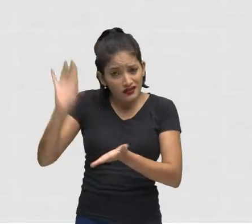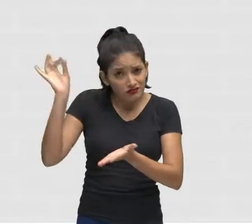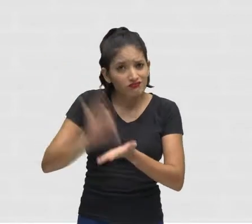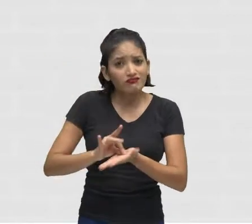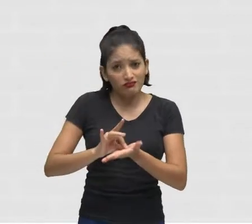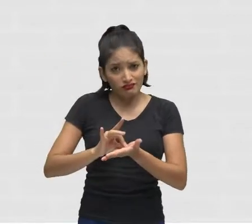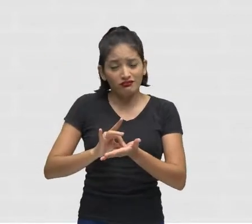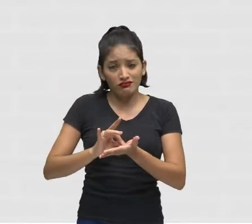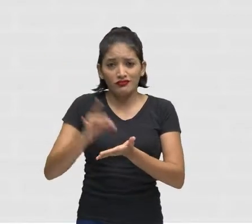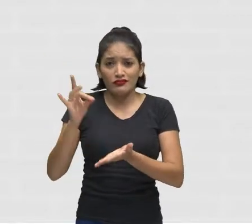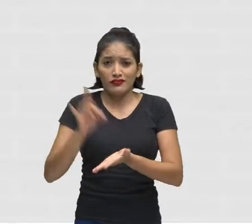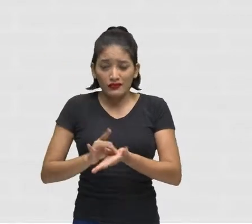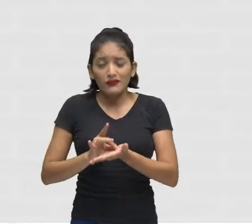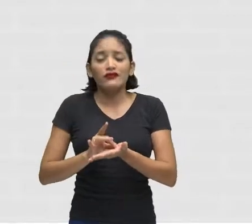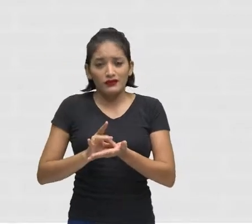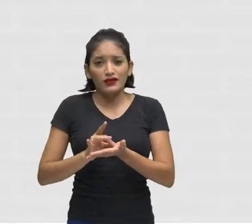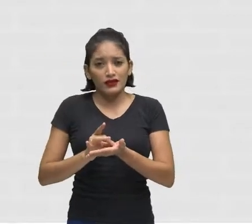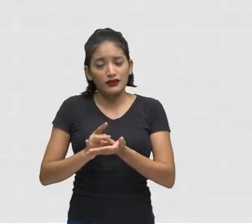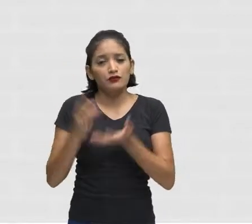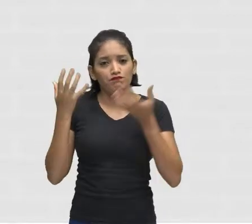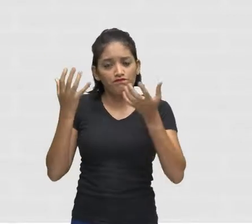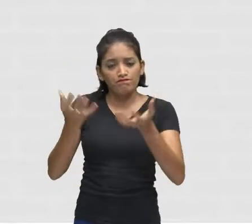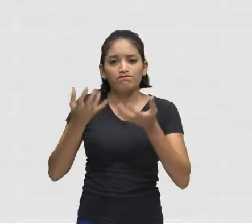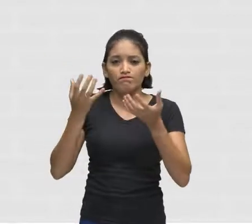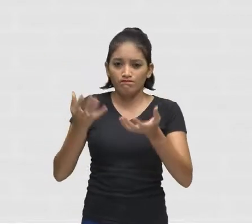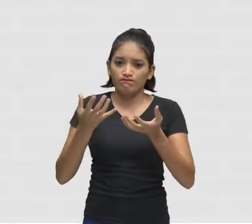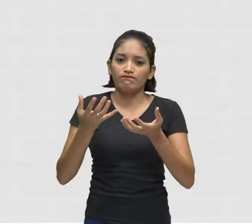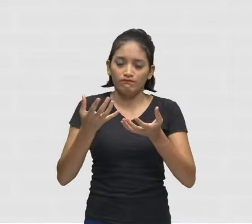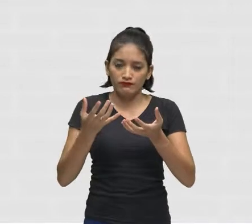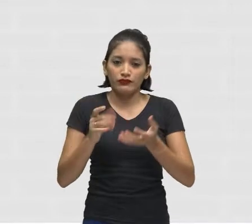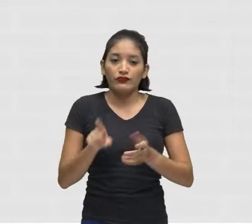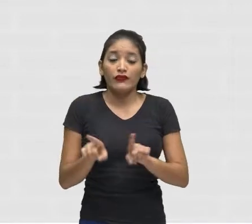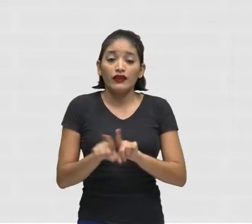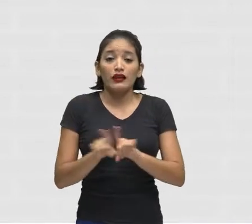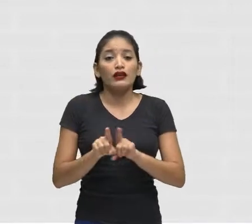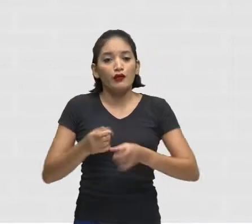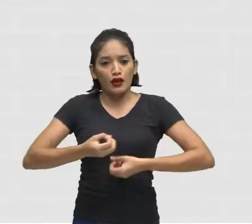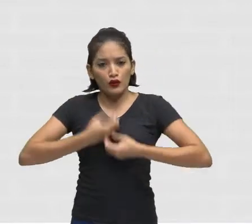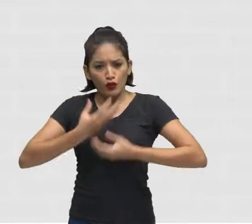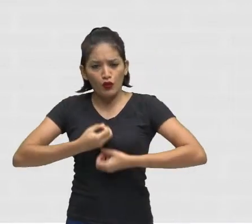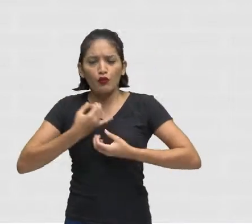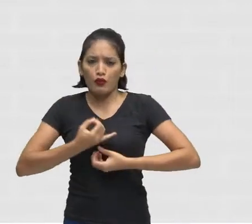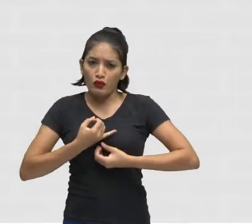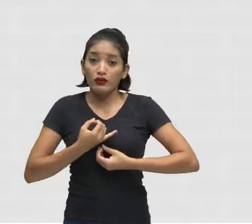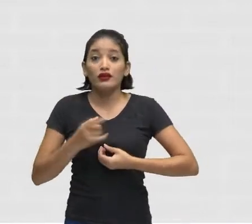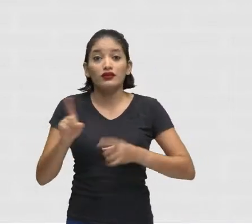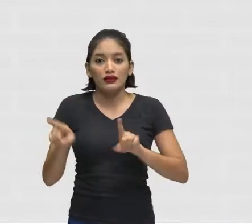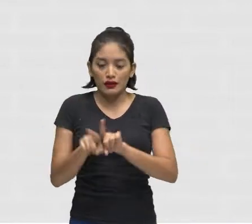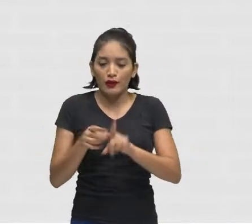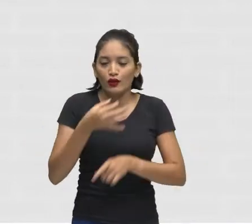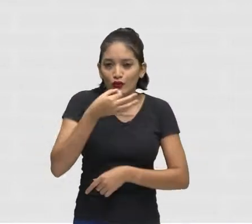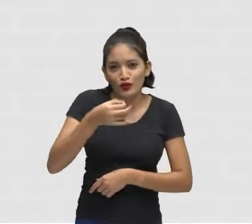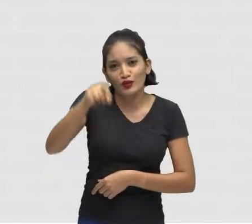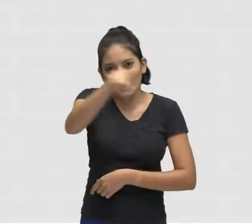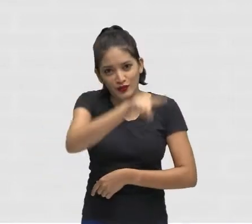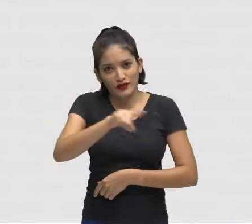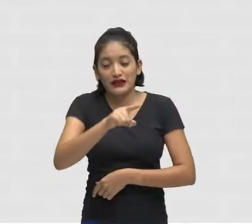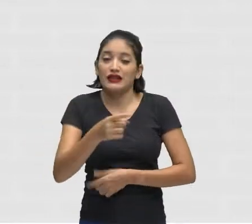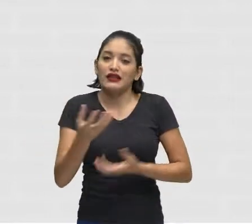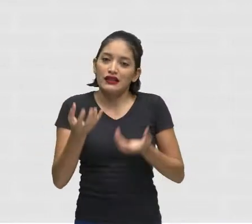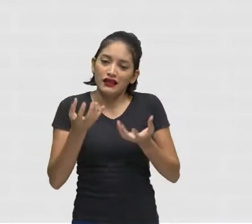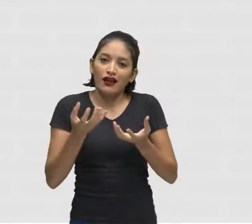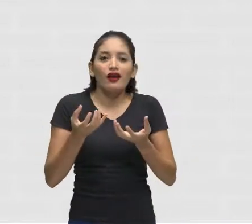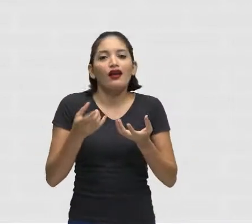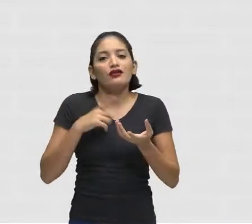Uma certeza indesejada, como escreve o Manuel Bandeira no seu poema Consoado. Inclusive, recomendo esse poema. Quem quiser e tiver